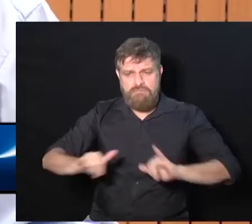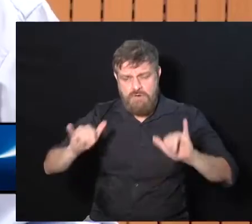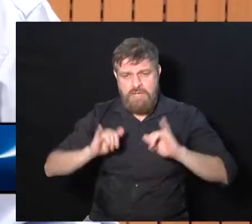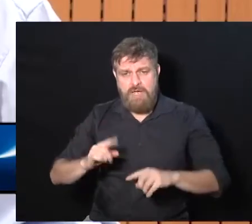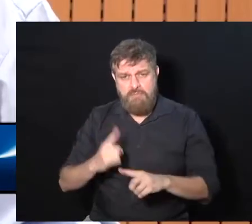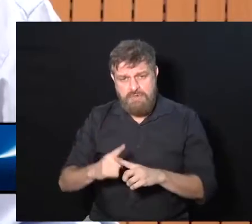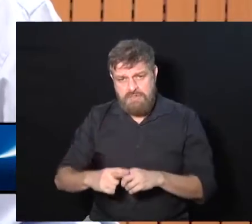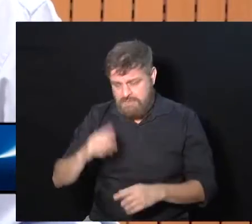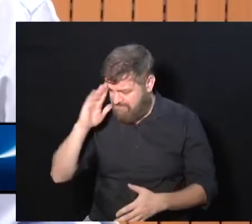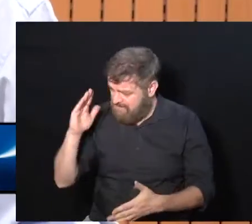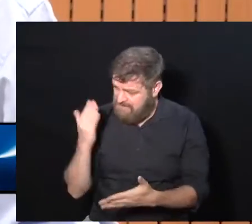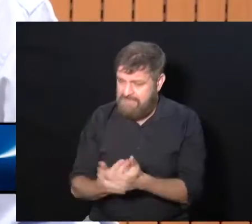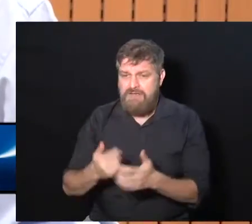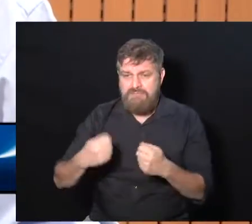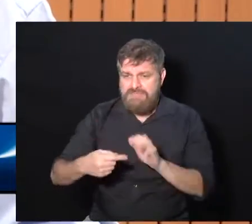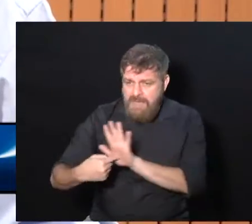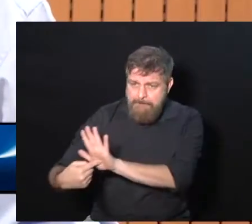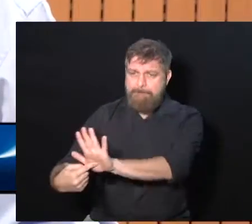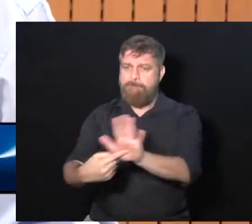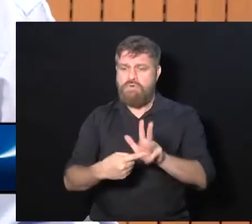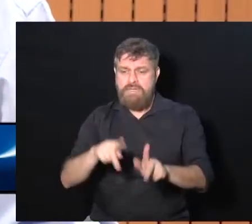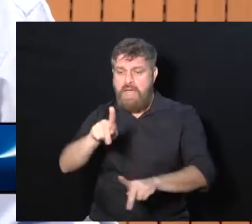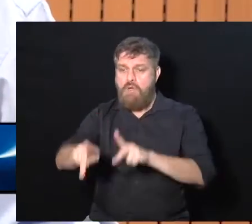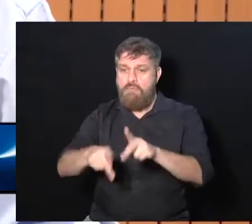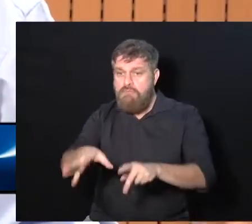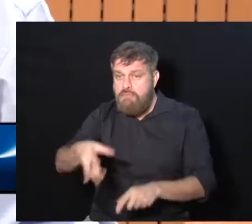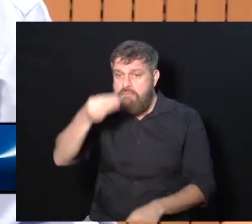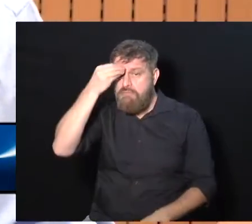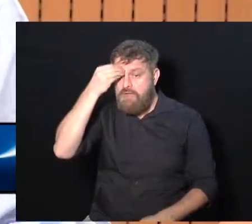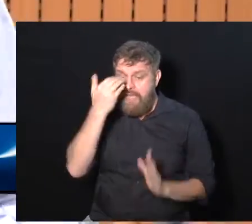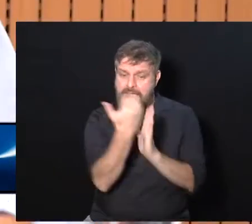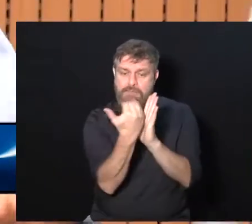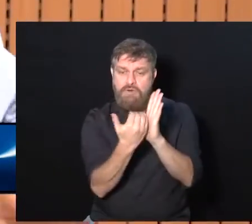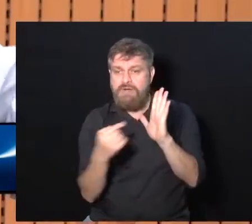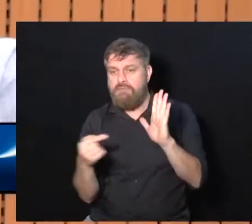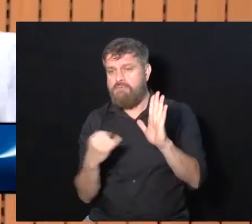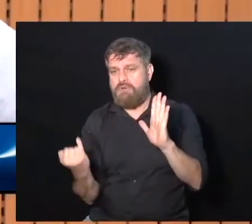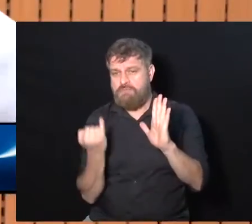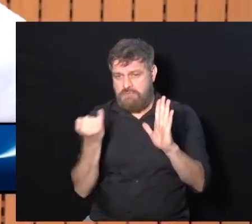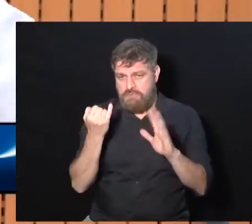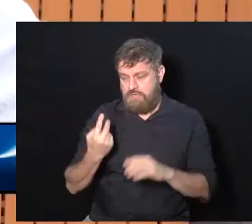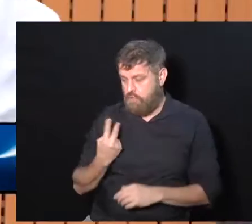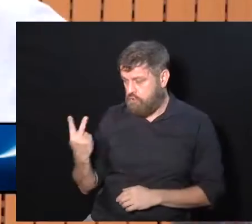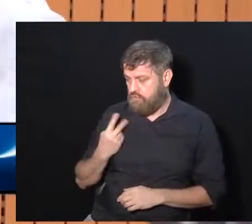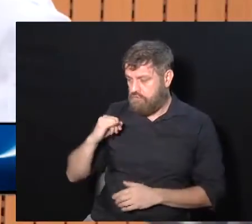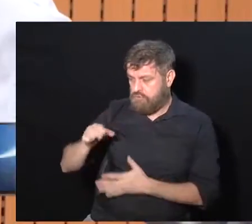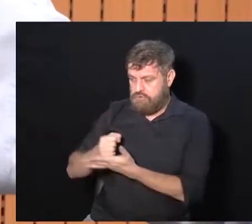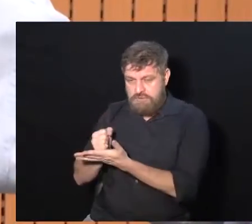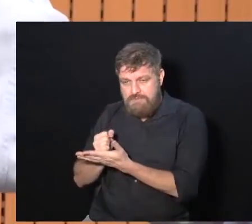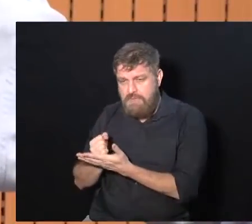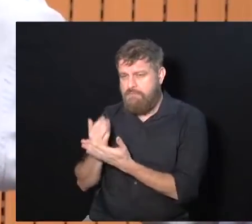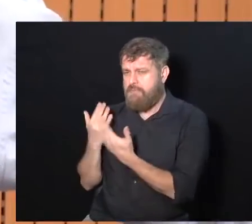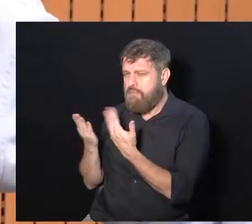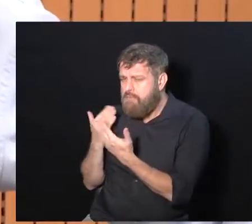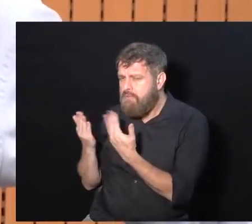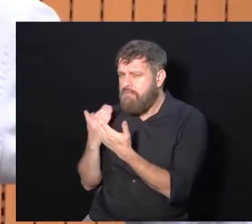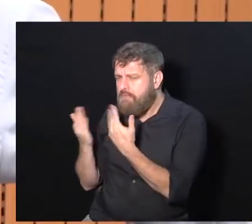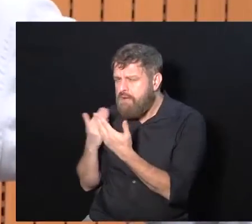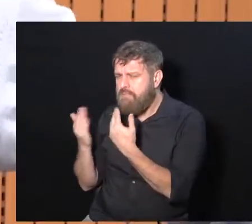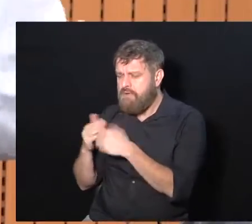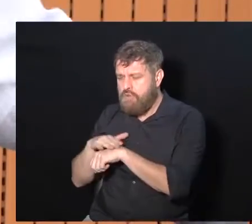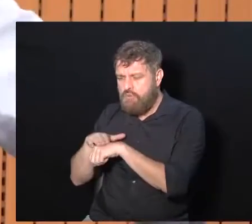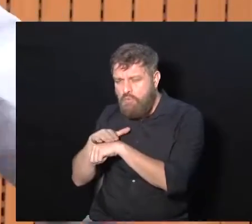que precisa dar mais visibilidade a esse programa, que é muito importante. Eu e o vereador Jorge já estávamos conversando enquanto